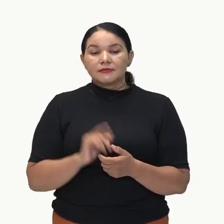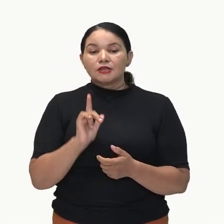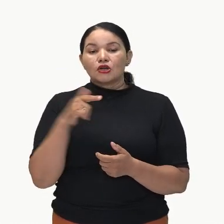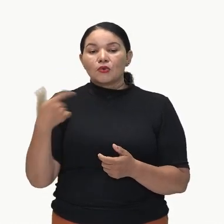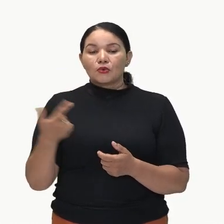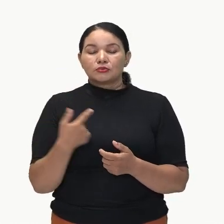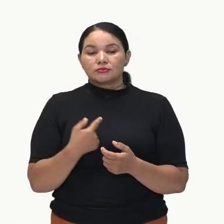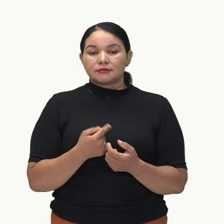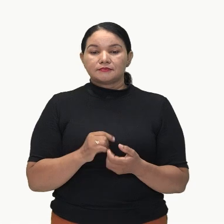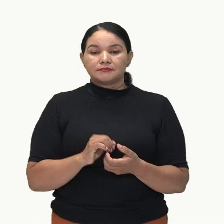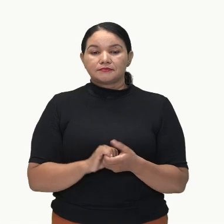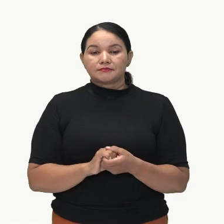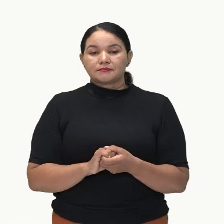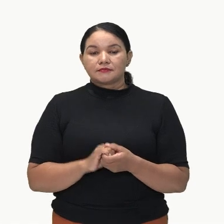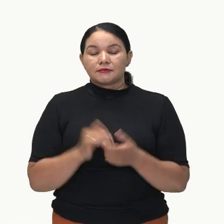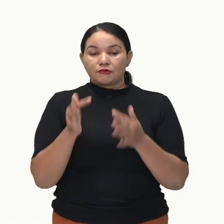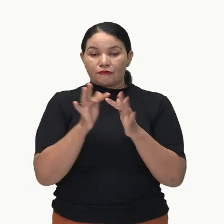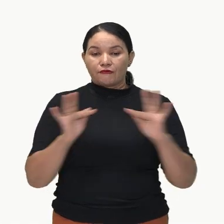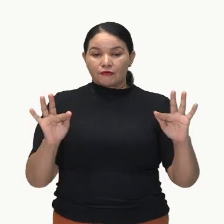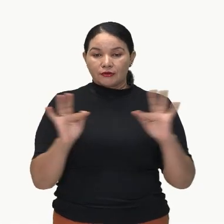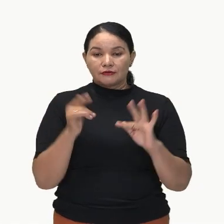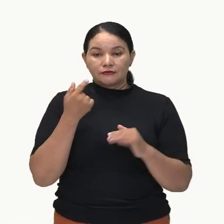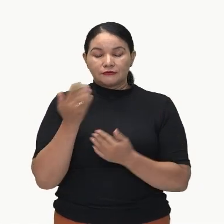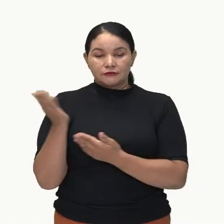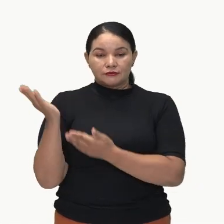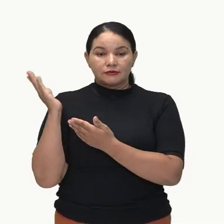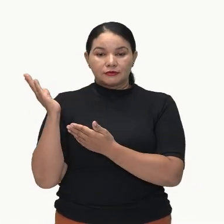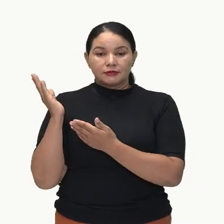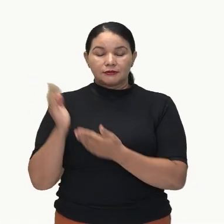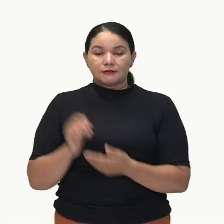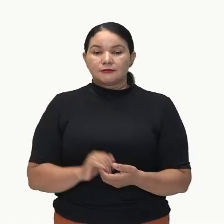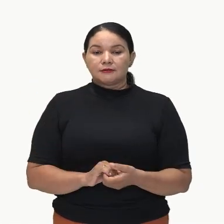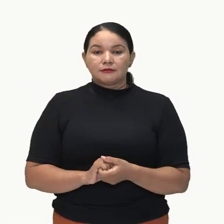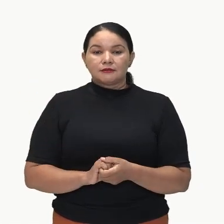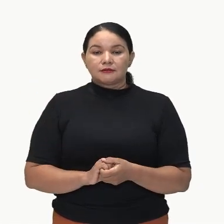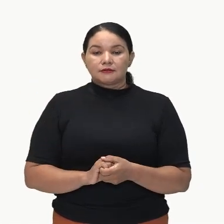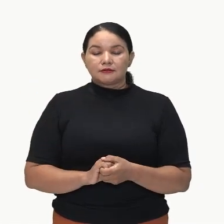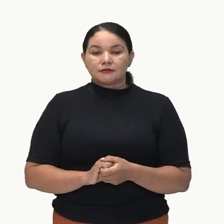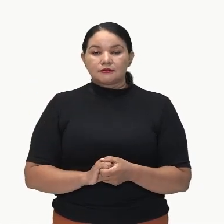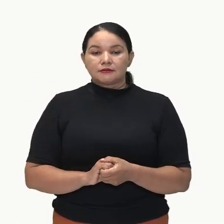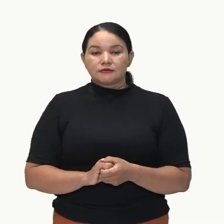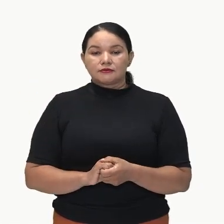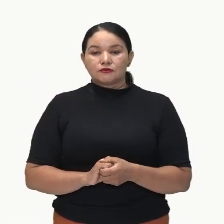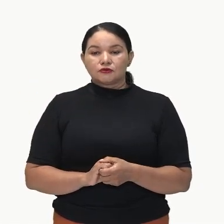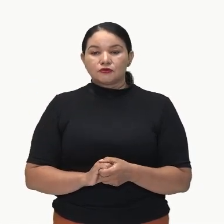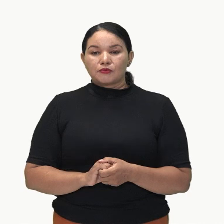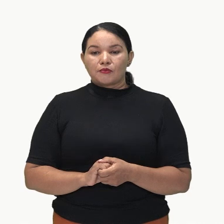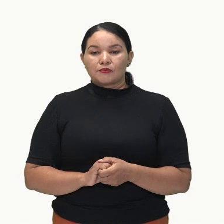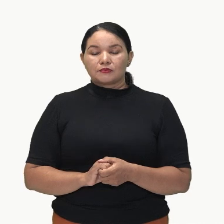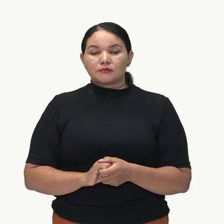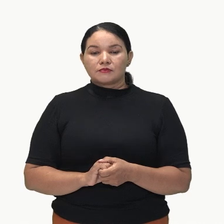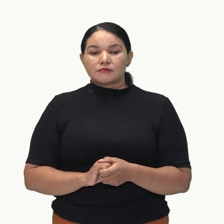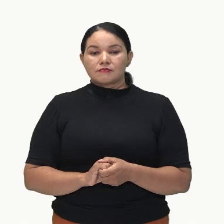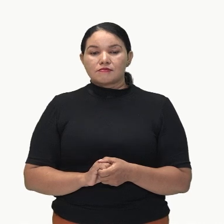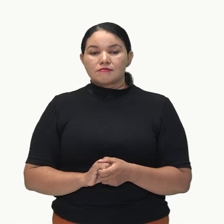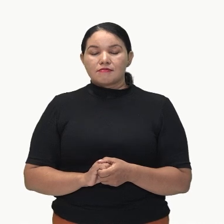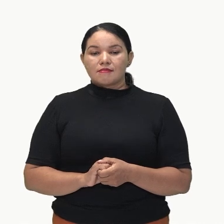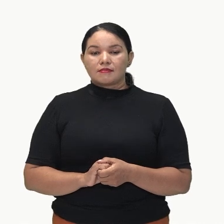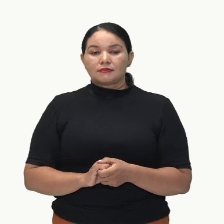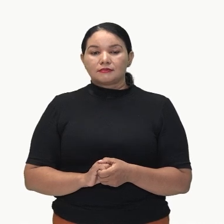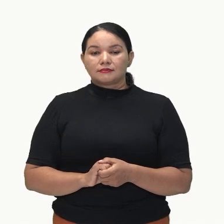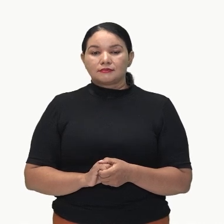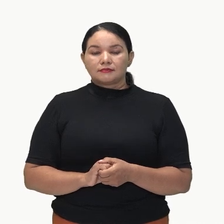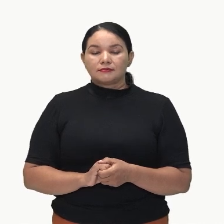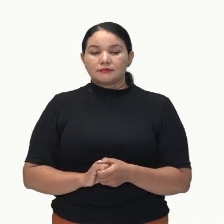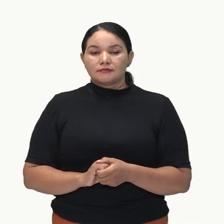também acciones pasadas de las que se conoce su principio y